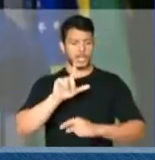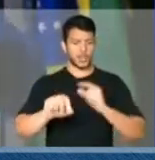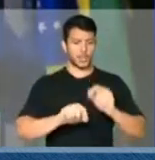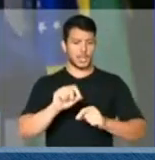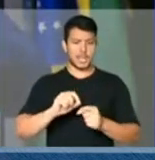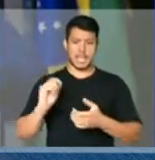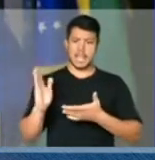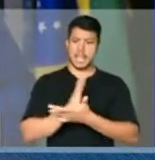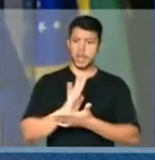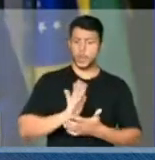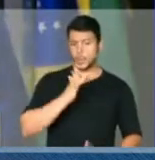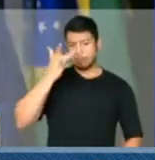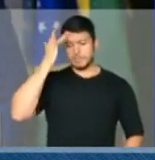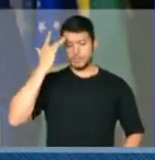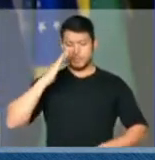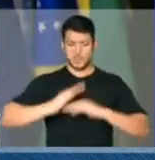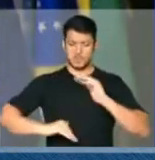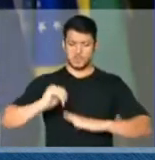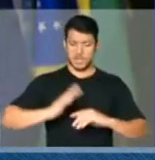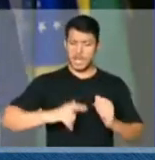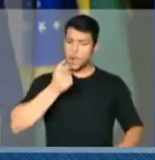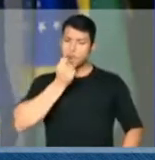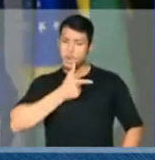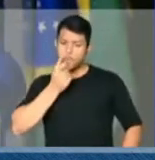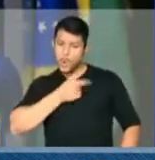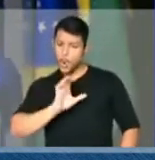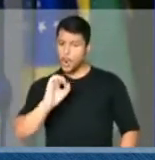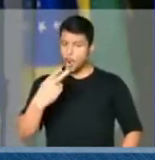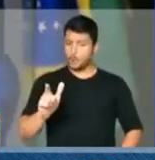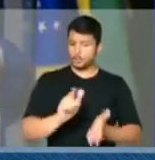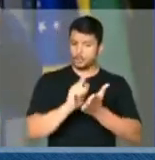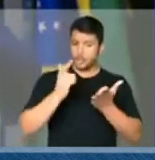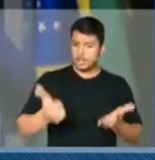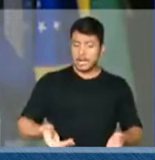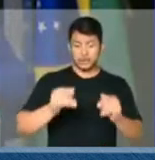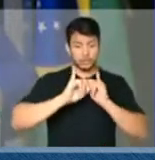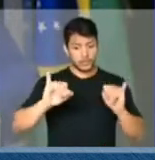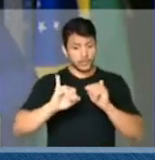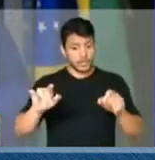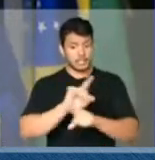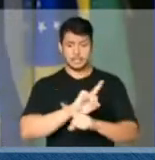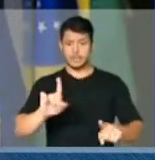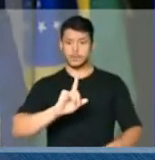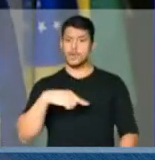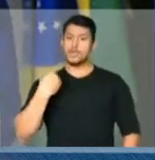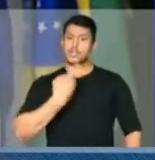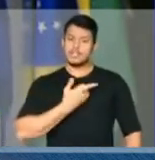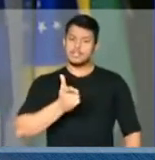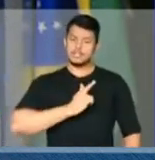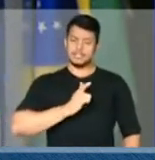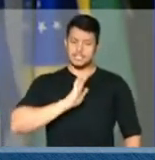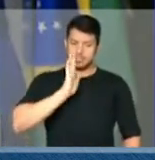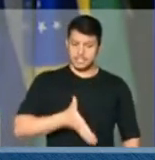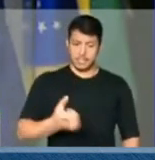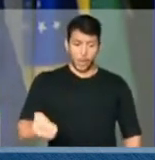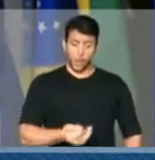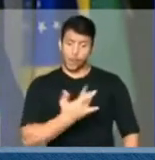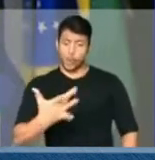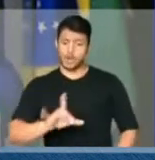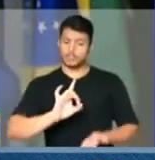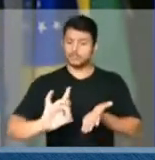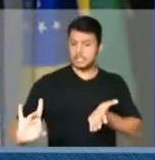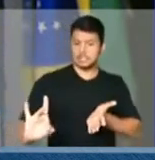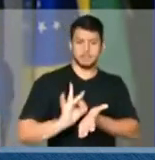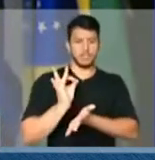jornais, divulgassem essa fake news. Nós já temos inimigos demais para termos fogo amigo